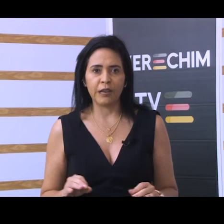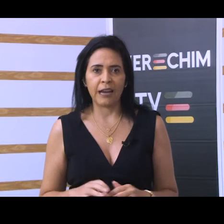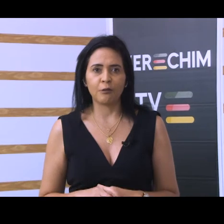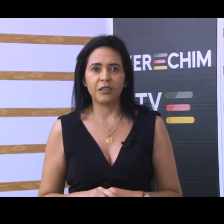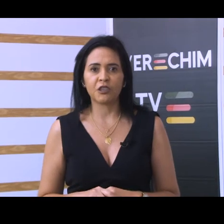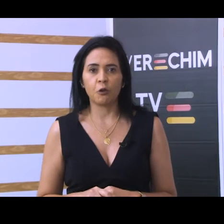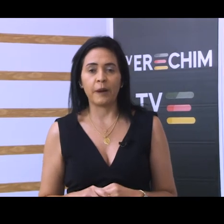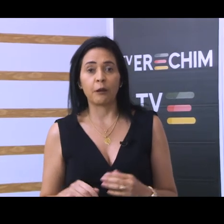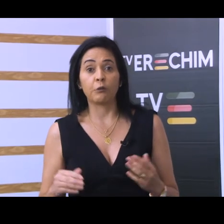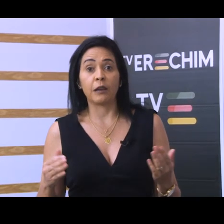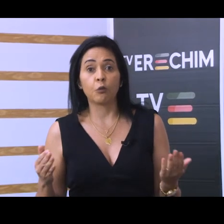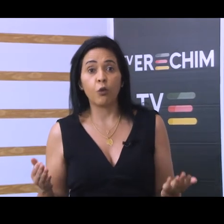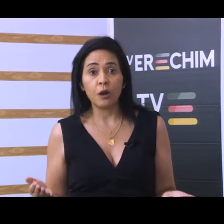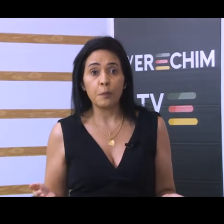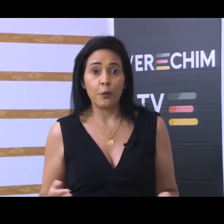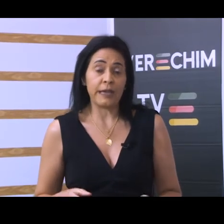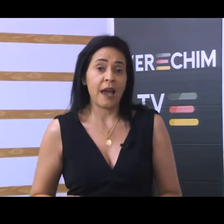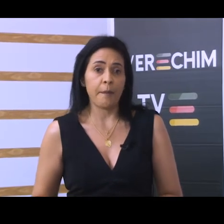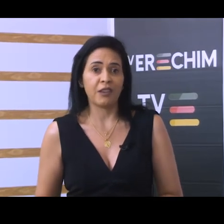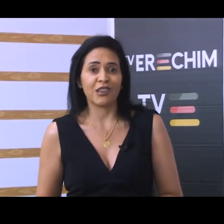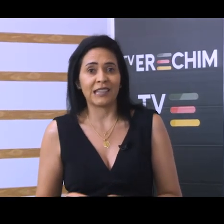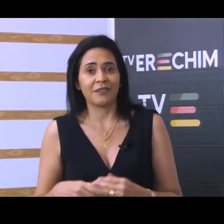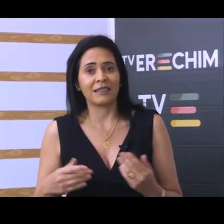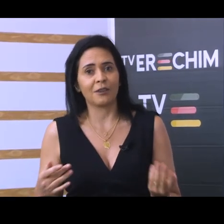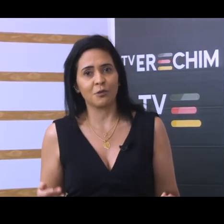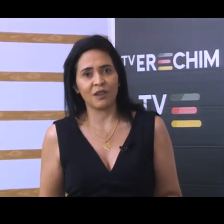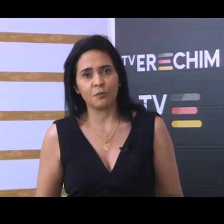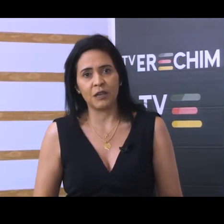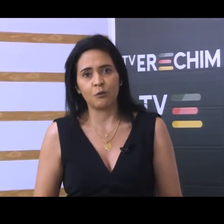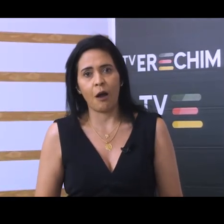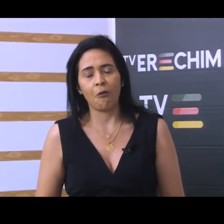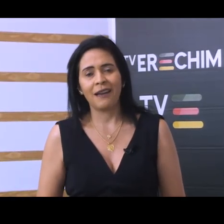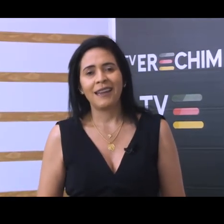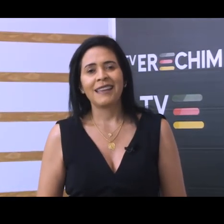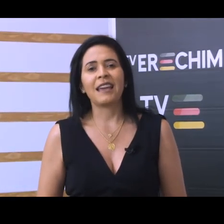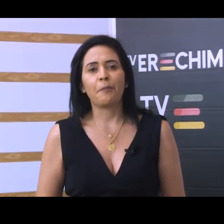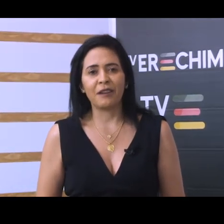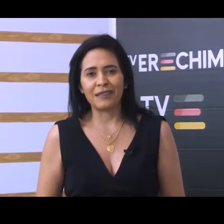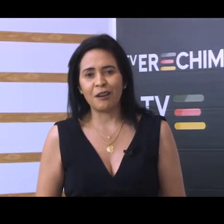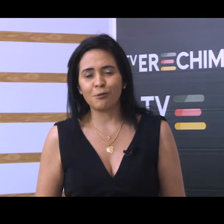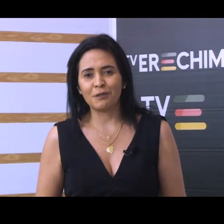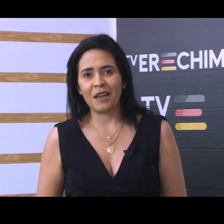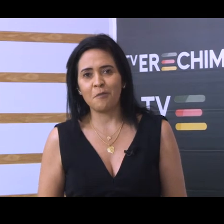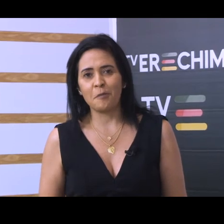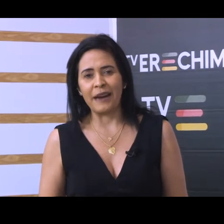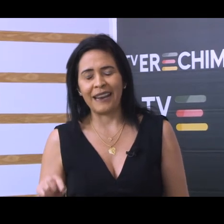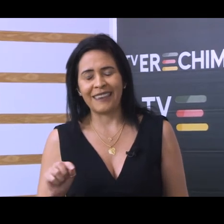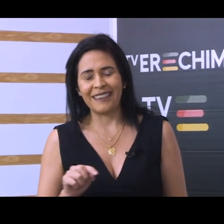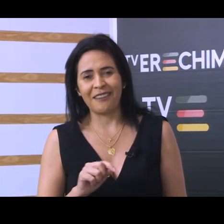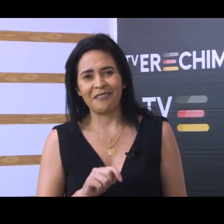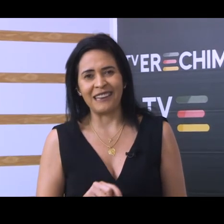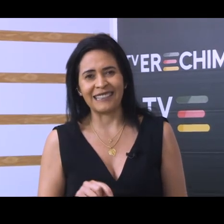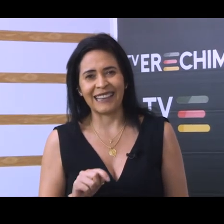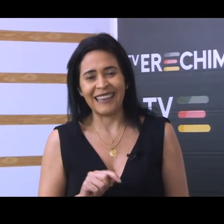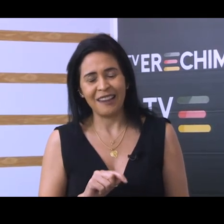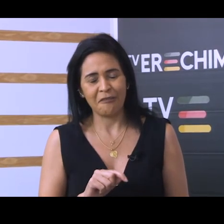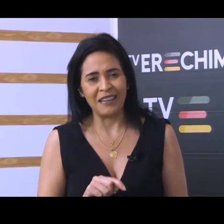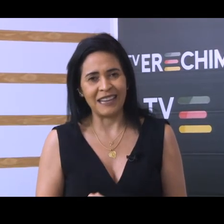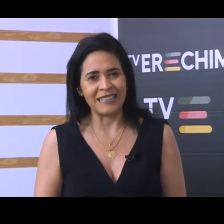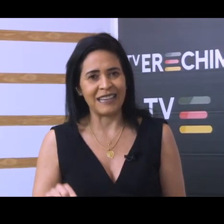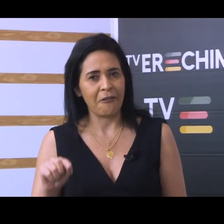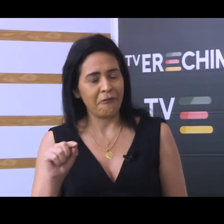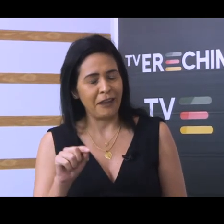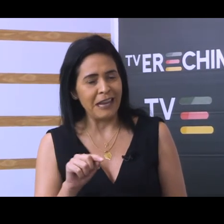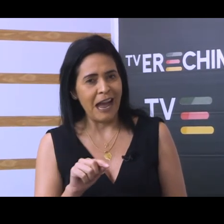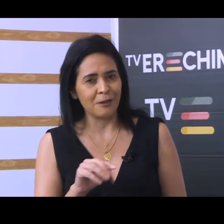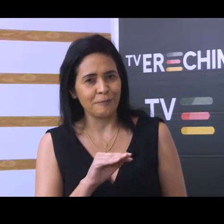Um Novo Olhar holístico para curar o corpo EA mente através da ajuda espiritual e a previsão do tempo para quinta-feira essa